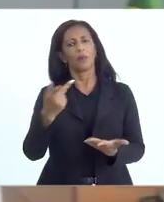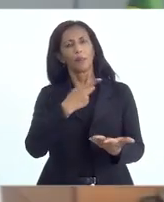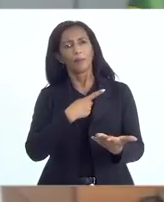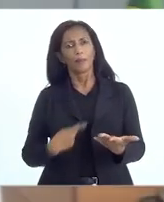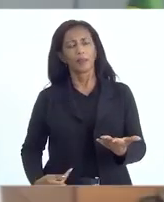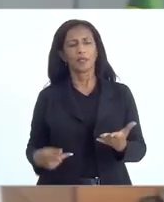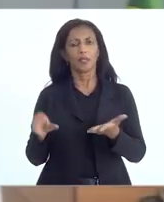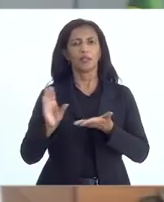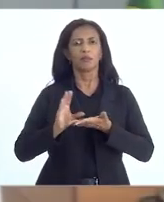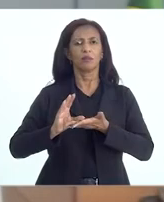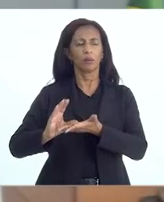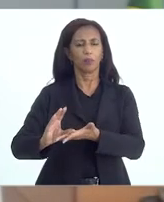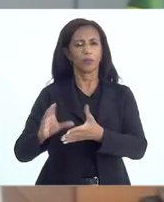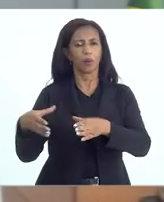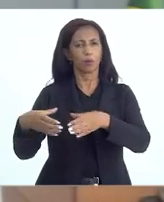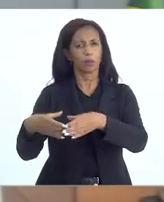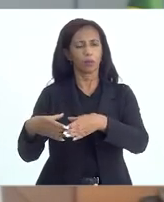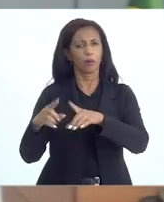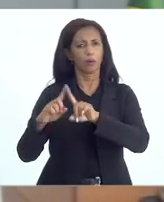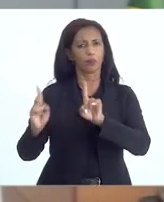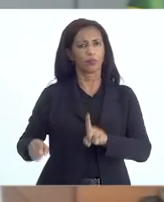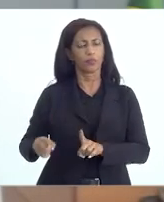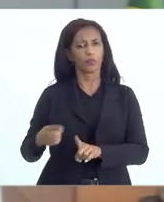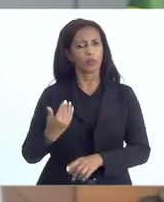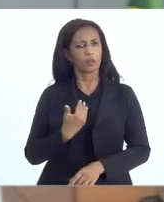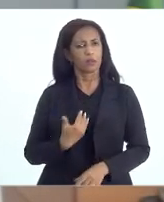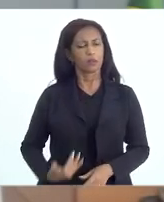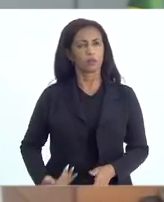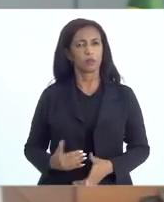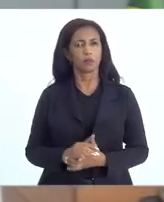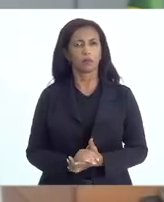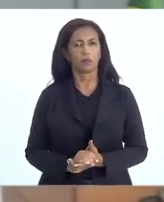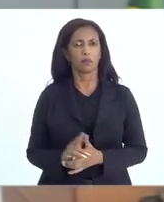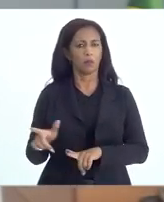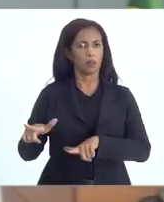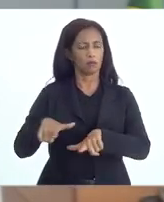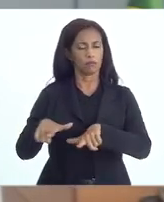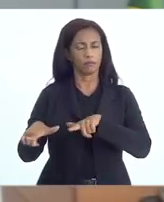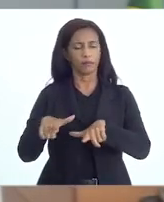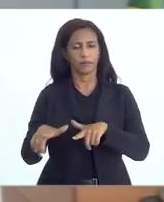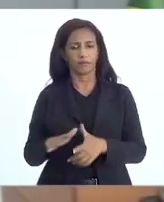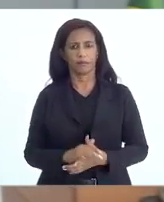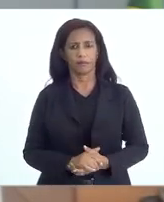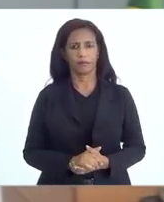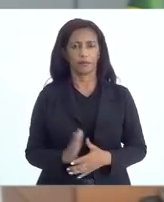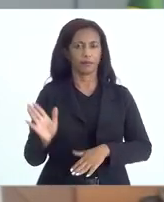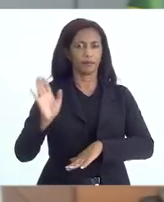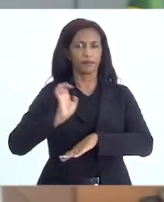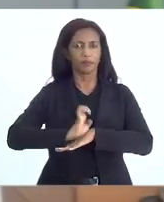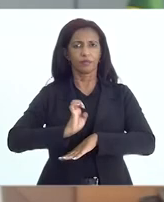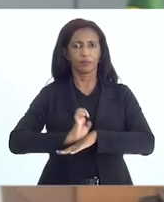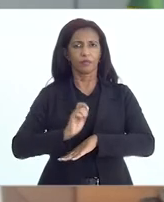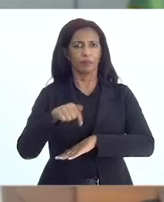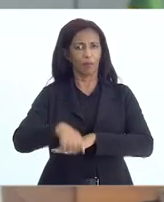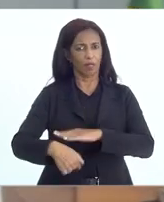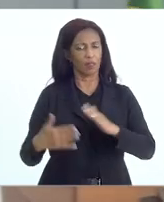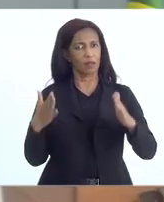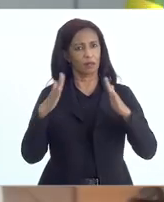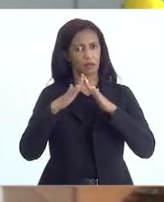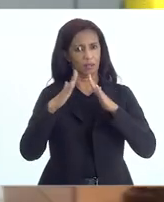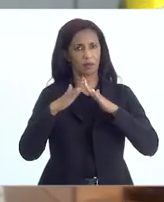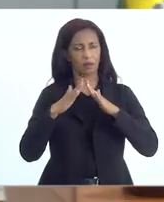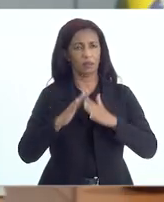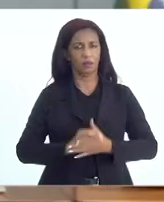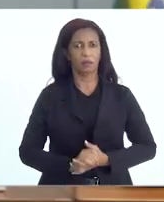presente da comissão de funcionários públicos Servidores Públicos do Estado aqui nesta